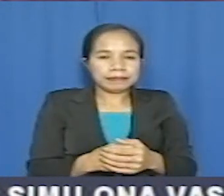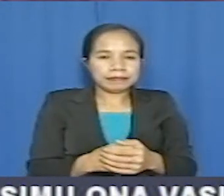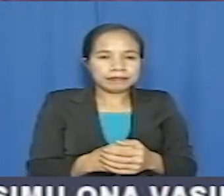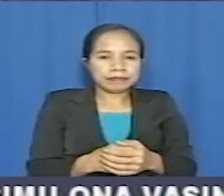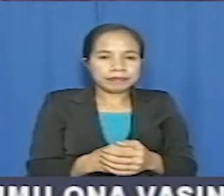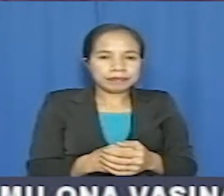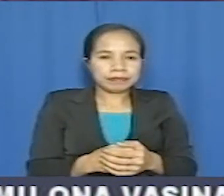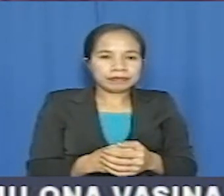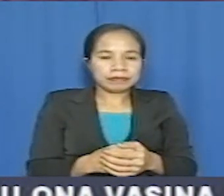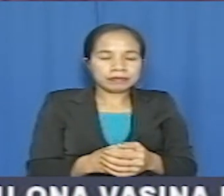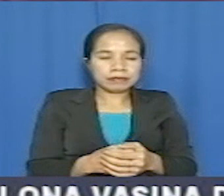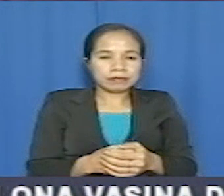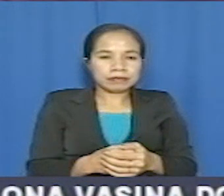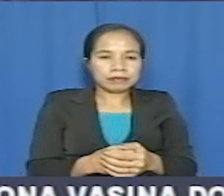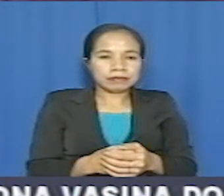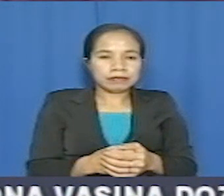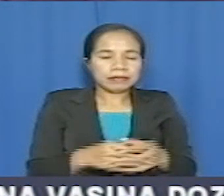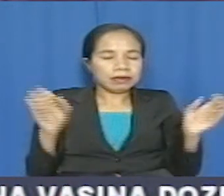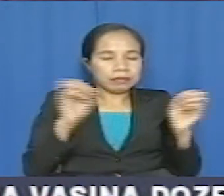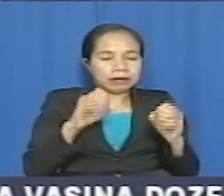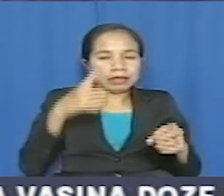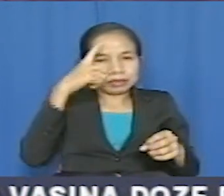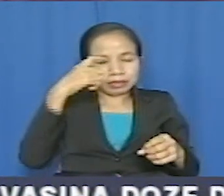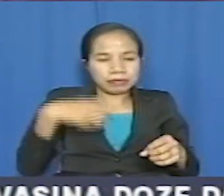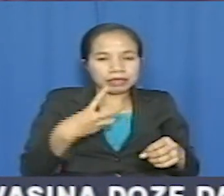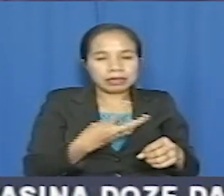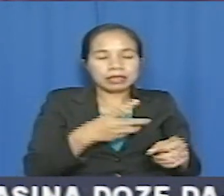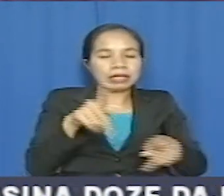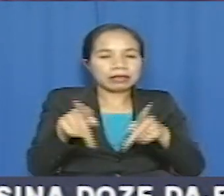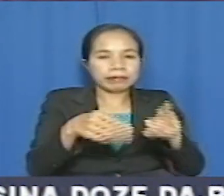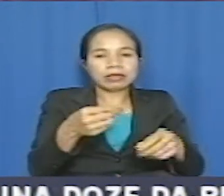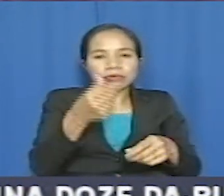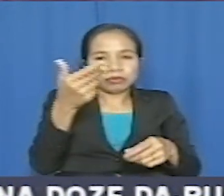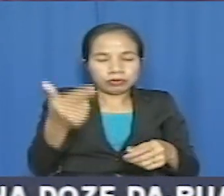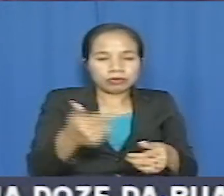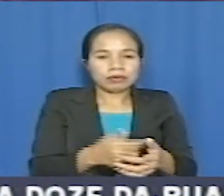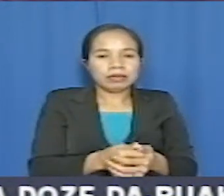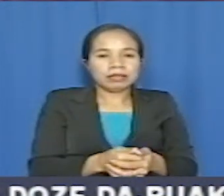dia então se era sala mas lá é também e tenha emane e tu ande tu